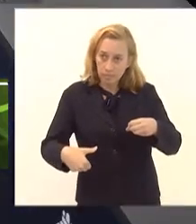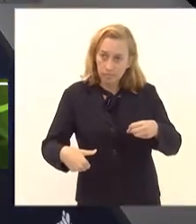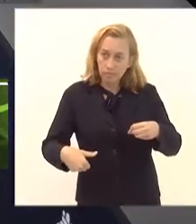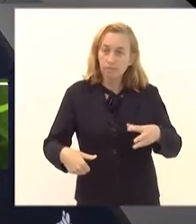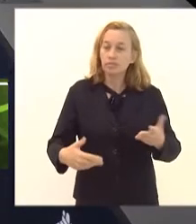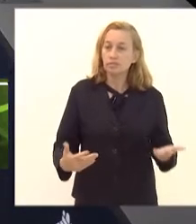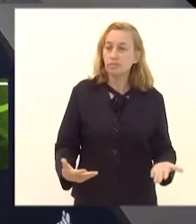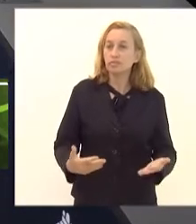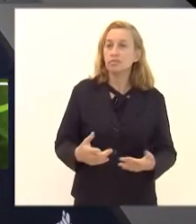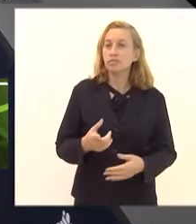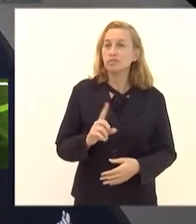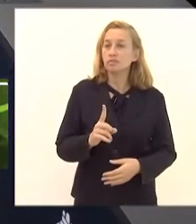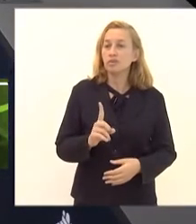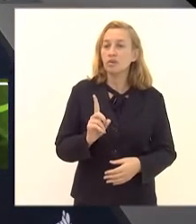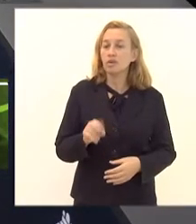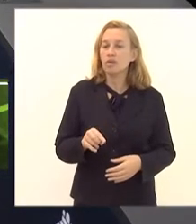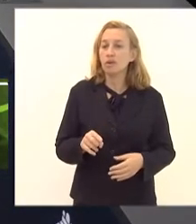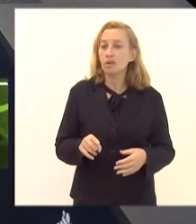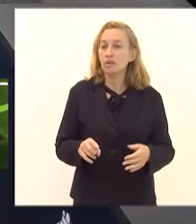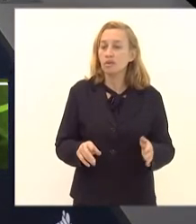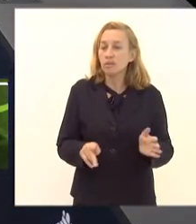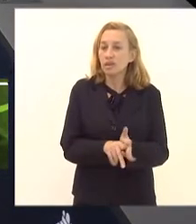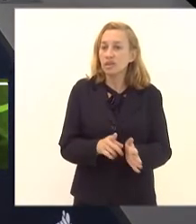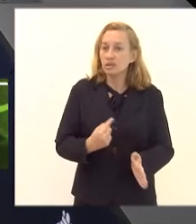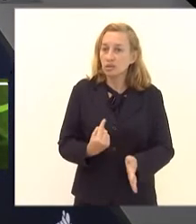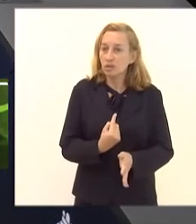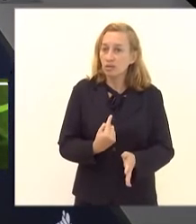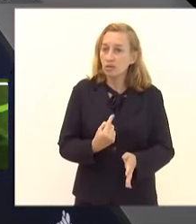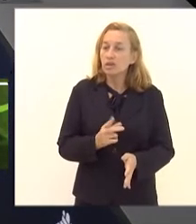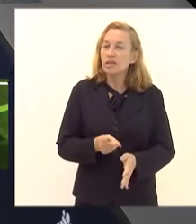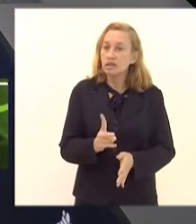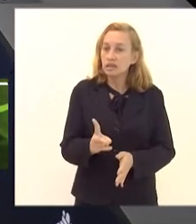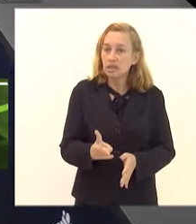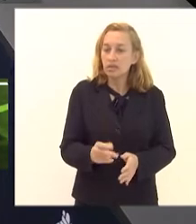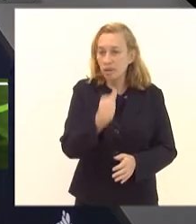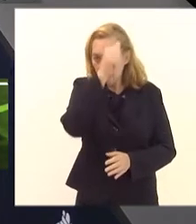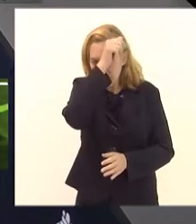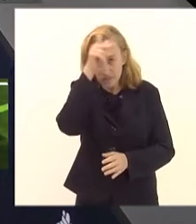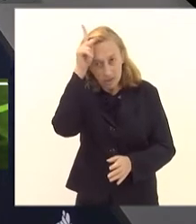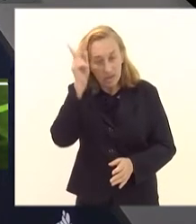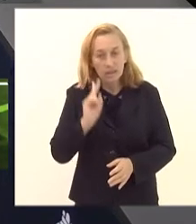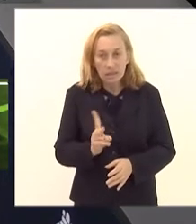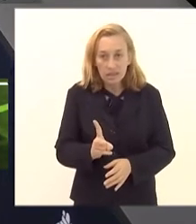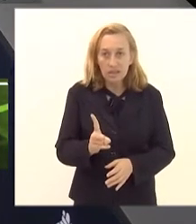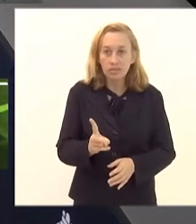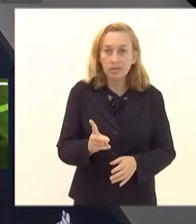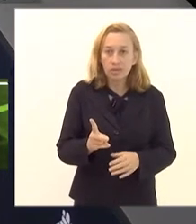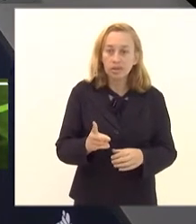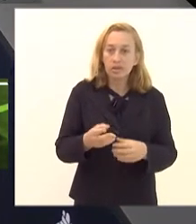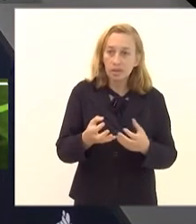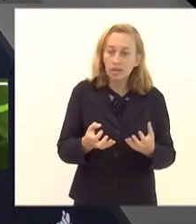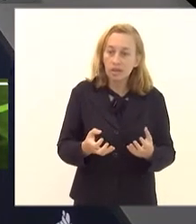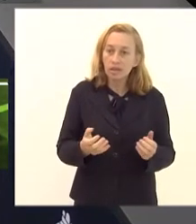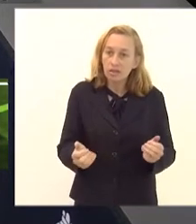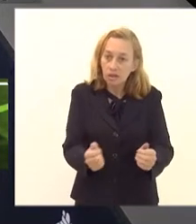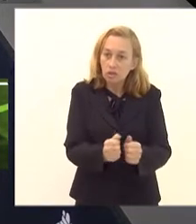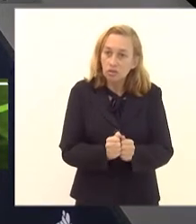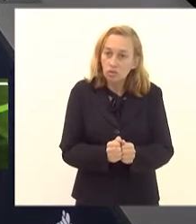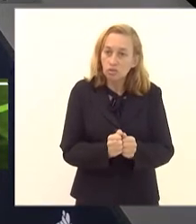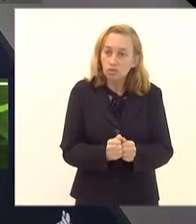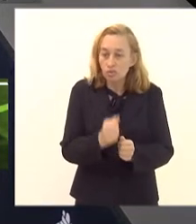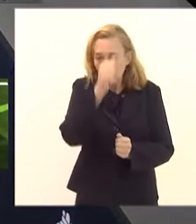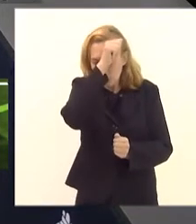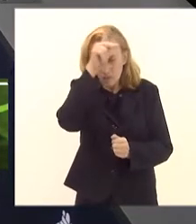não é escopo da gente, né? É sempre com a prefeitura. Então, a gente sempre tenta trazer a prefeitura para ter